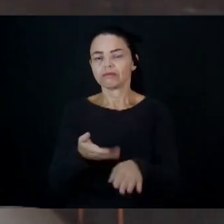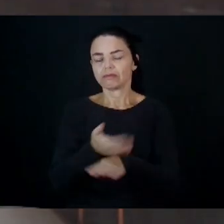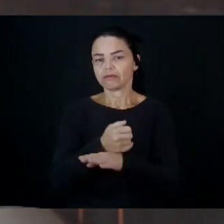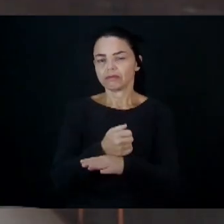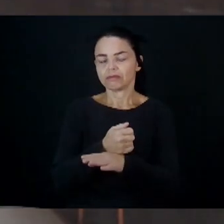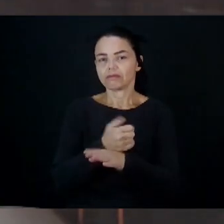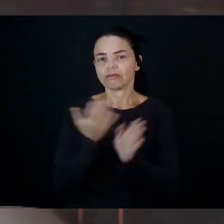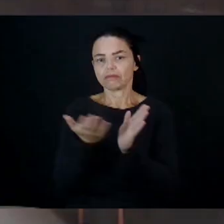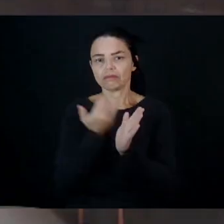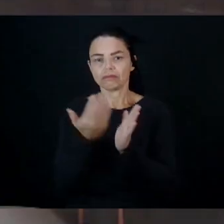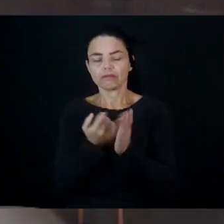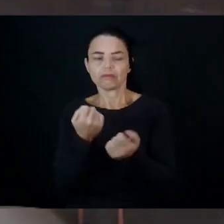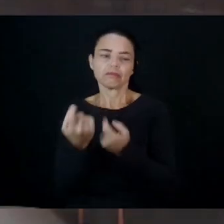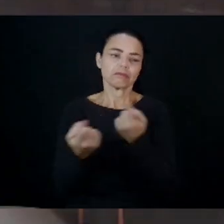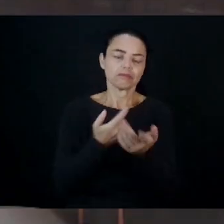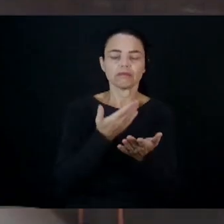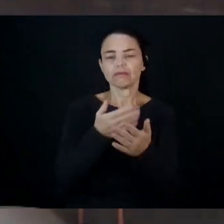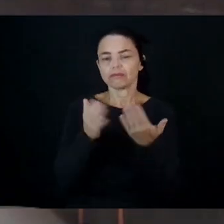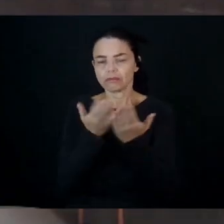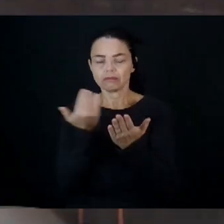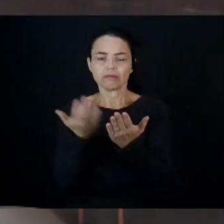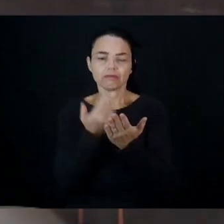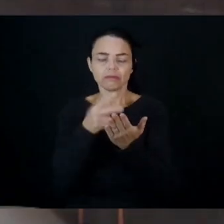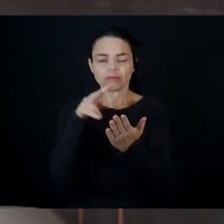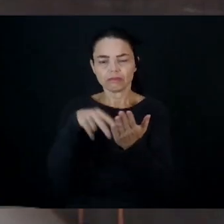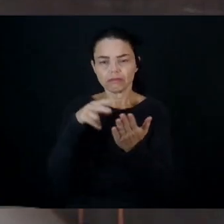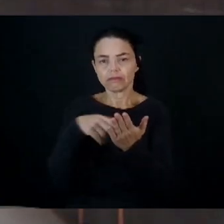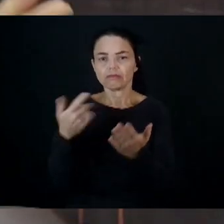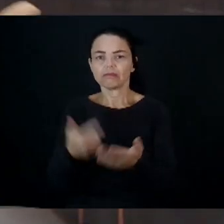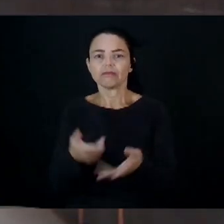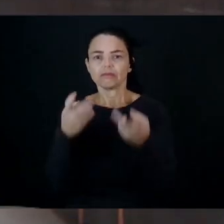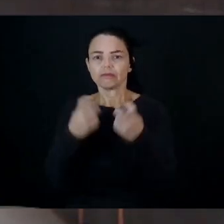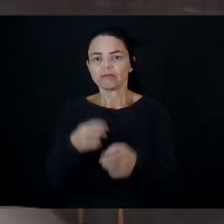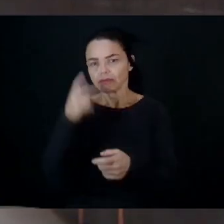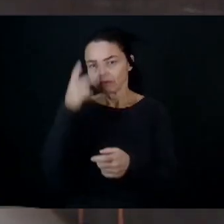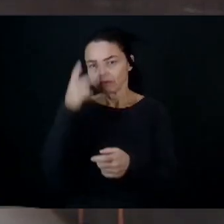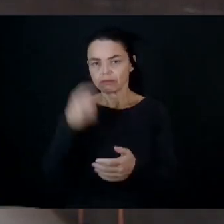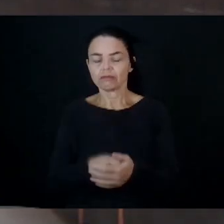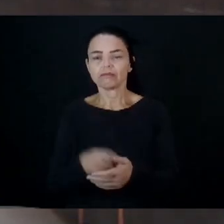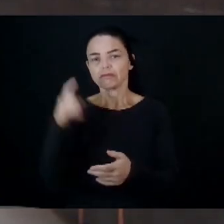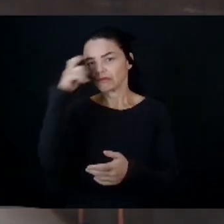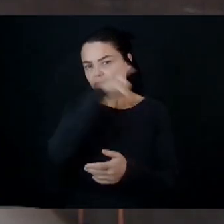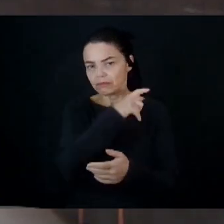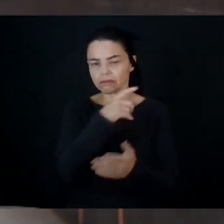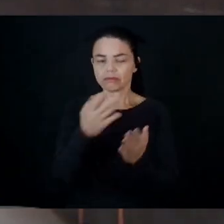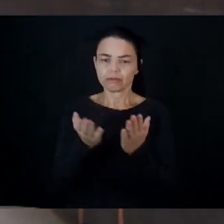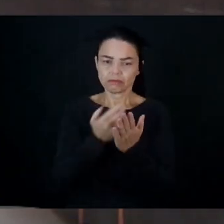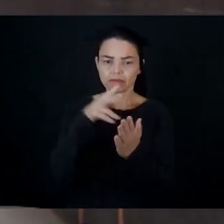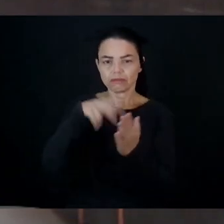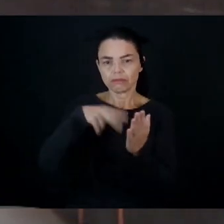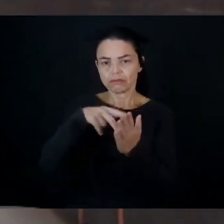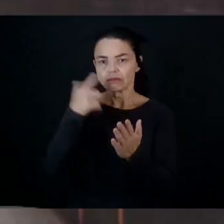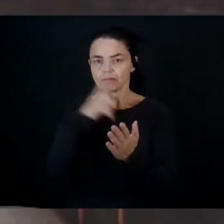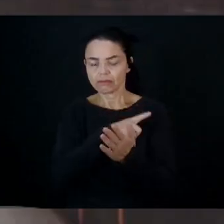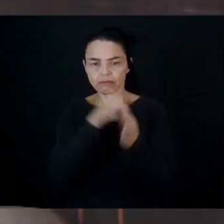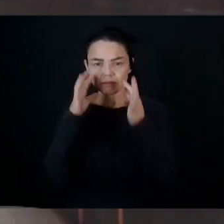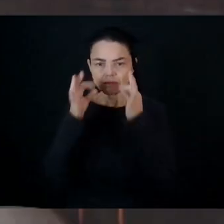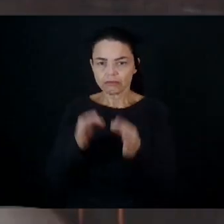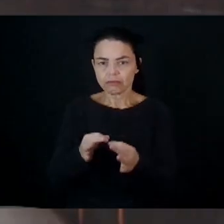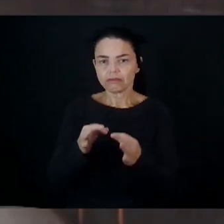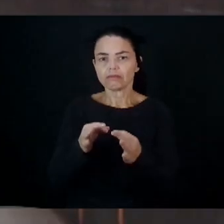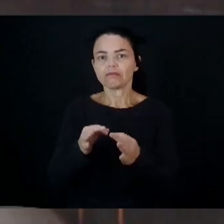você abria, estudava e lia. Hoje eu vejo muitas pessoas falando da dificuldade de ler, de conseguir concentrar para ler.